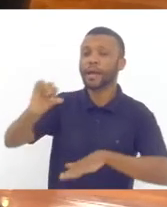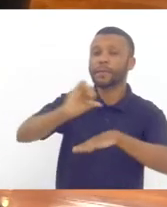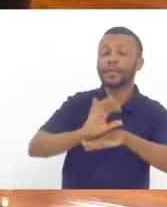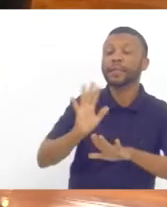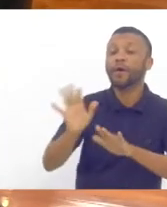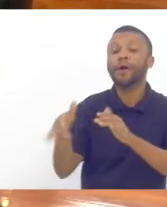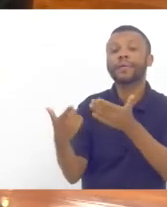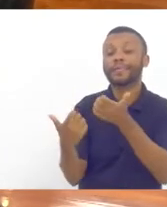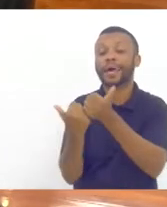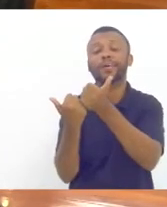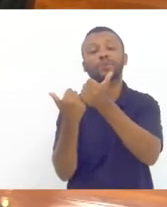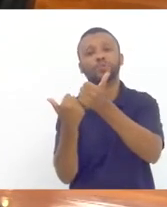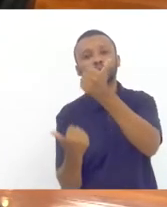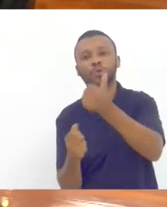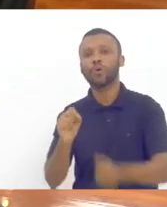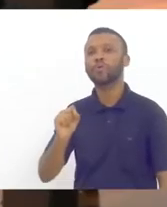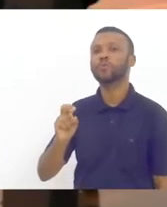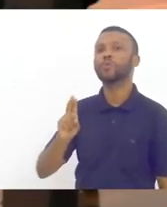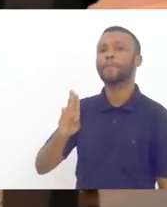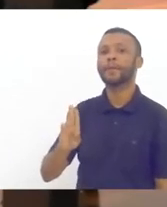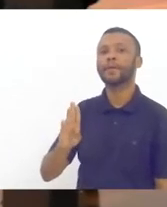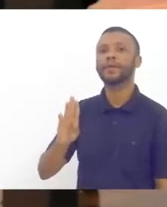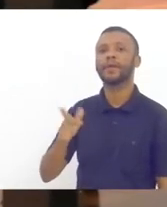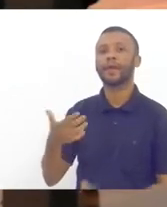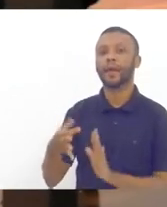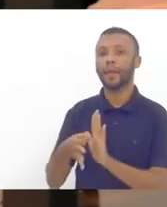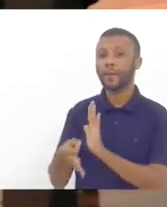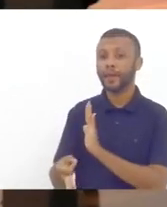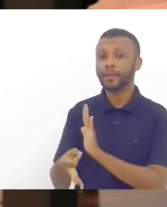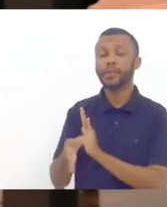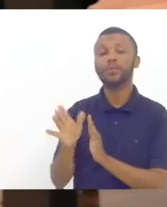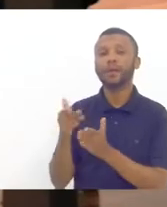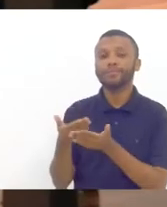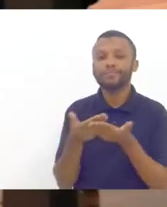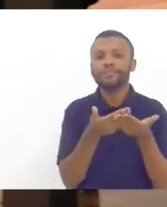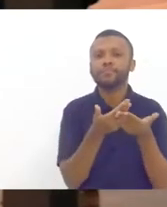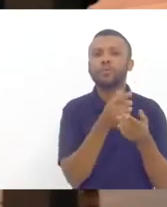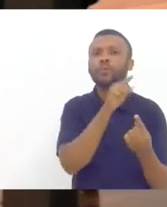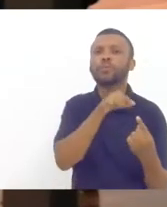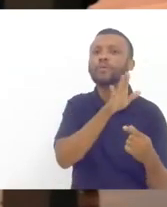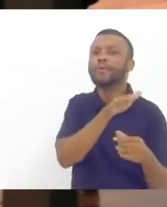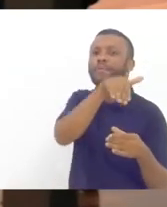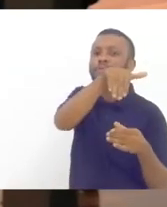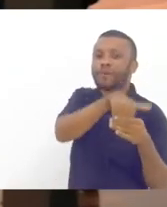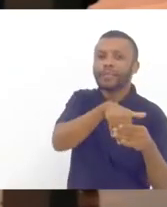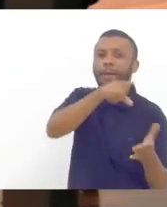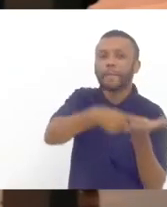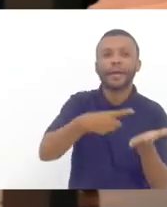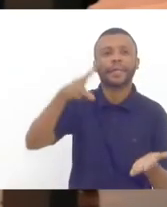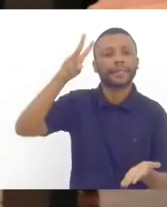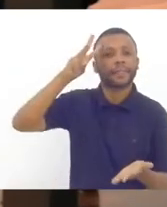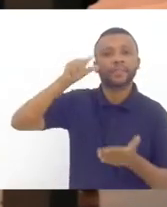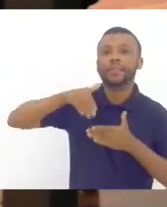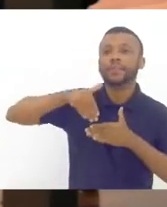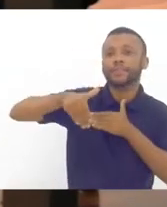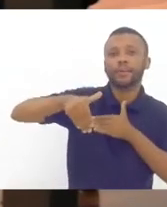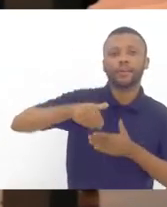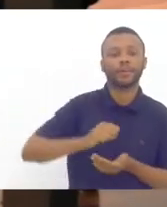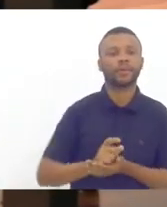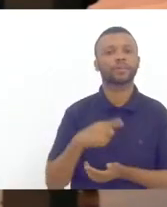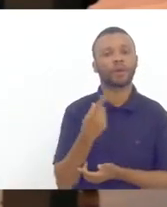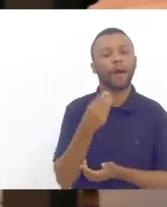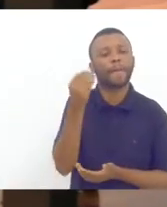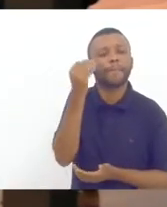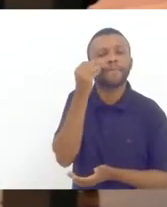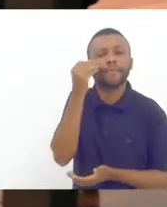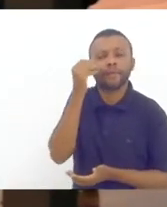subemenda eu estarei lhe encaminhando para a votação de terça-feira, porque seria uma subemenda, porque nós tivemos que revisitar